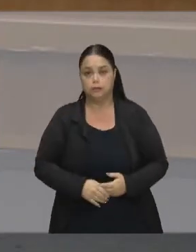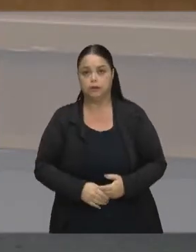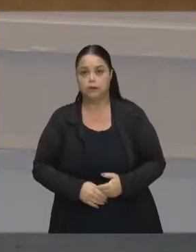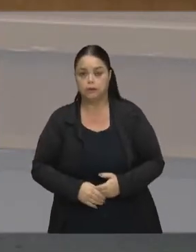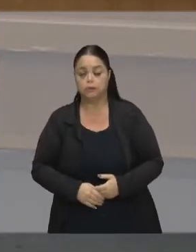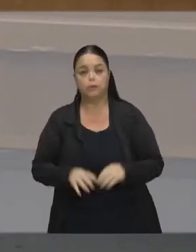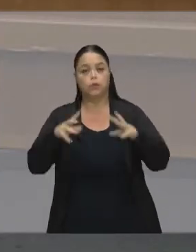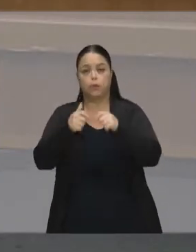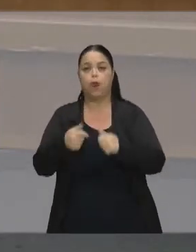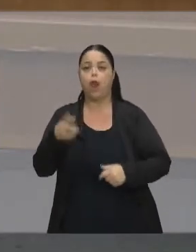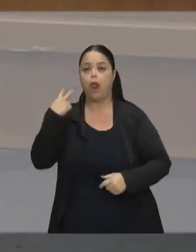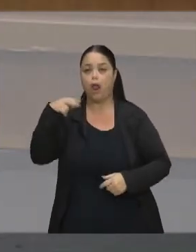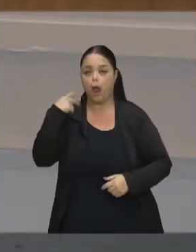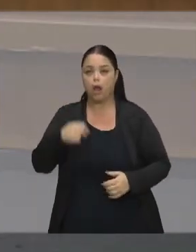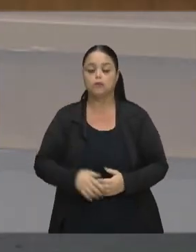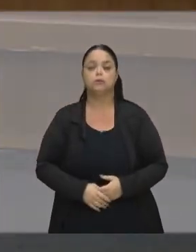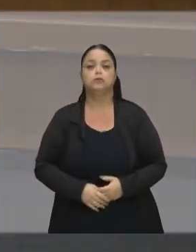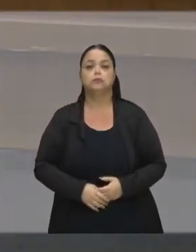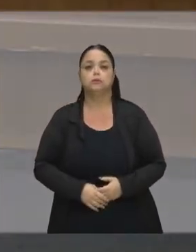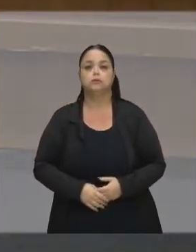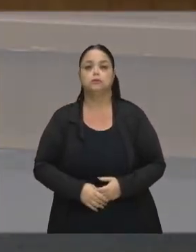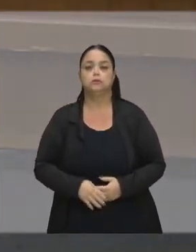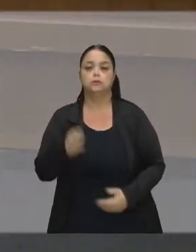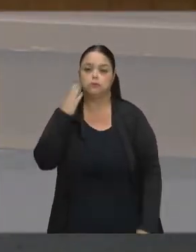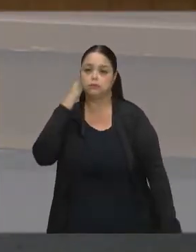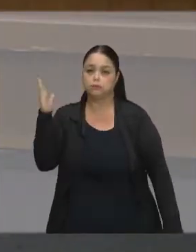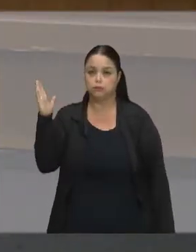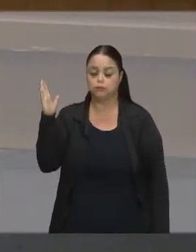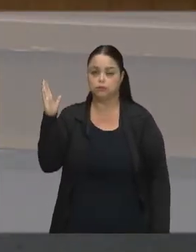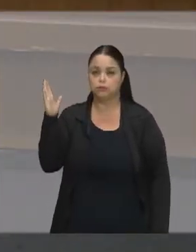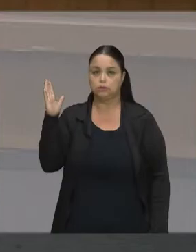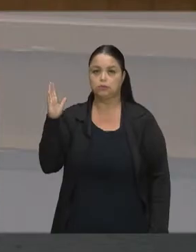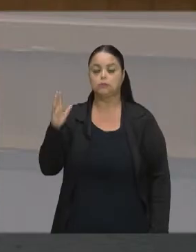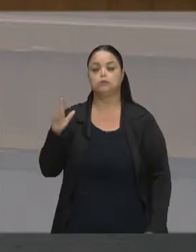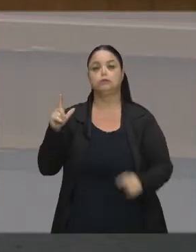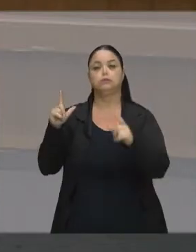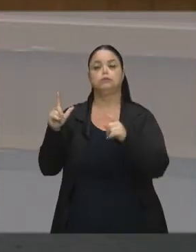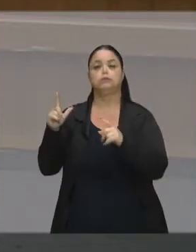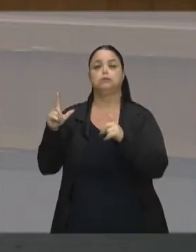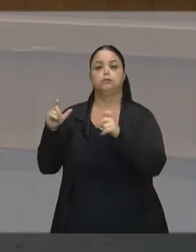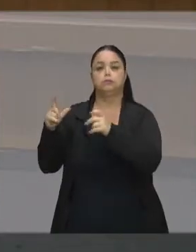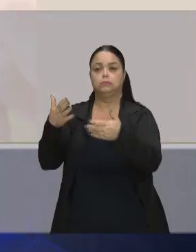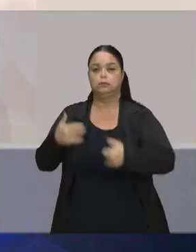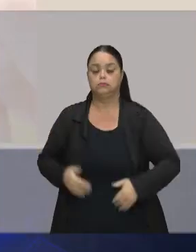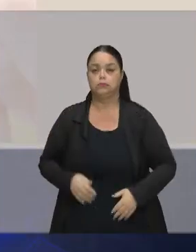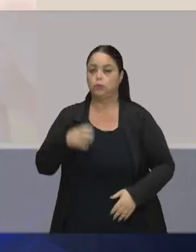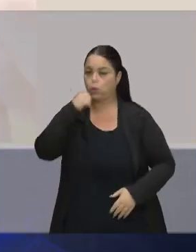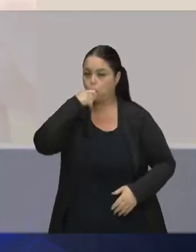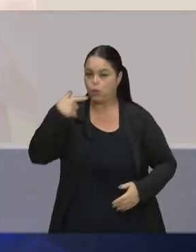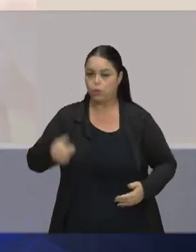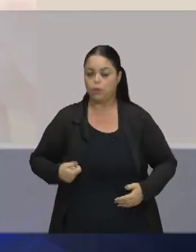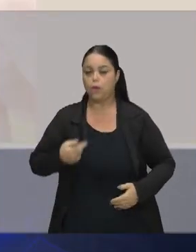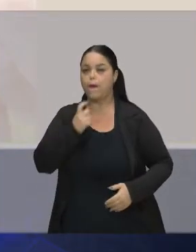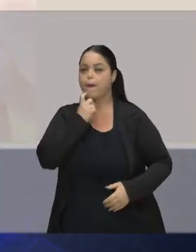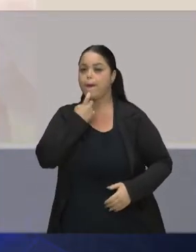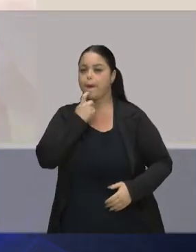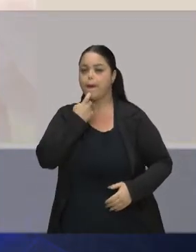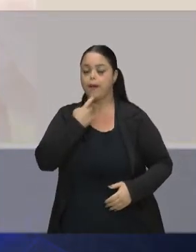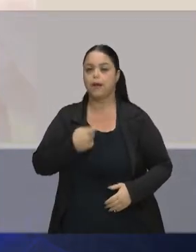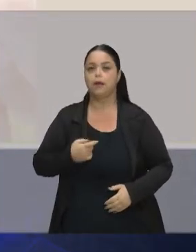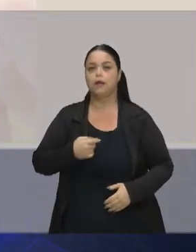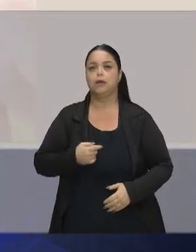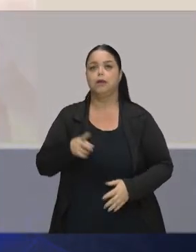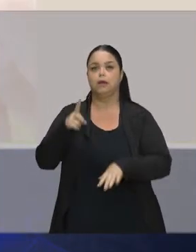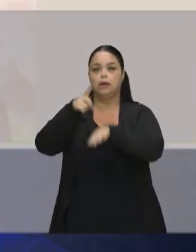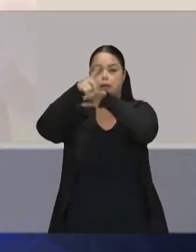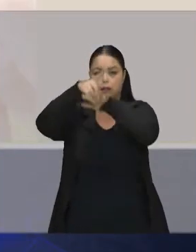a todos os vereadores. Pode passar, por favor? Essa imagem bonita aí, pode passar. Nesse sábado, vereador Juvenil, a Diocese